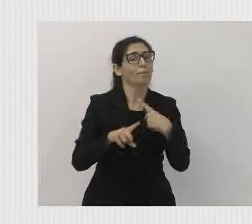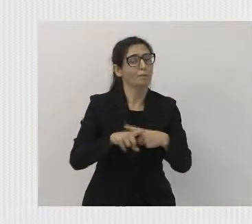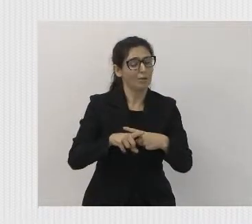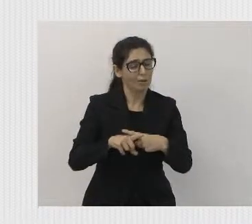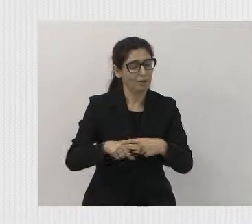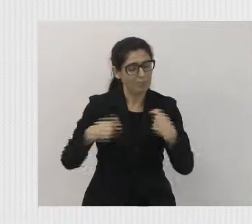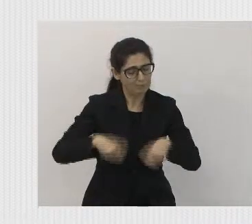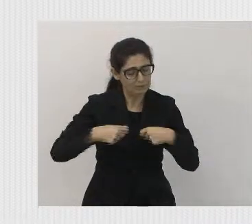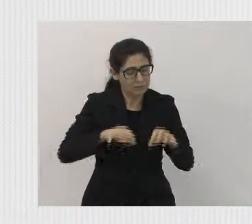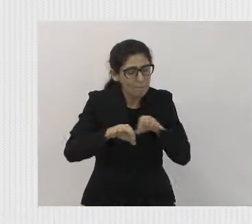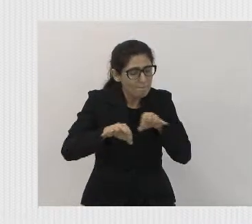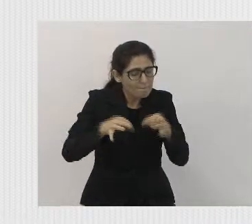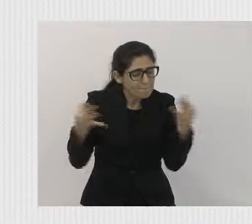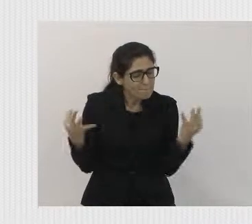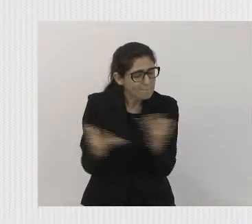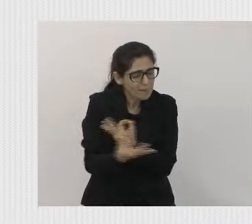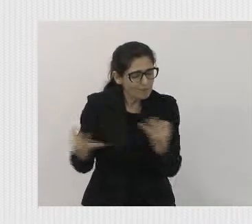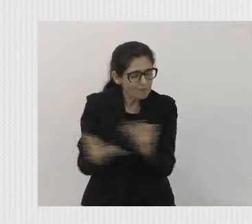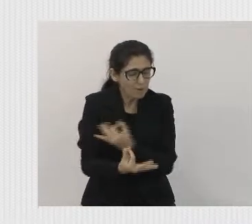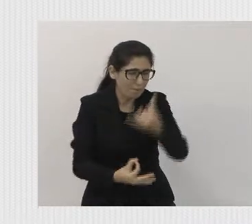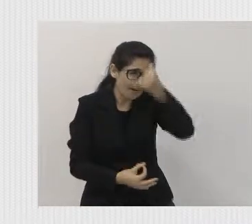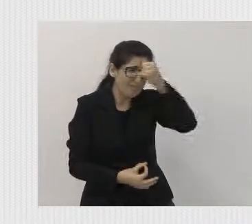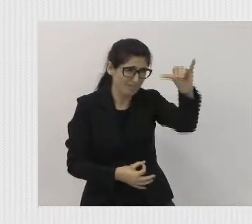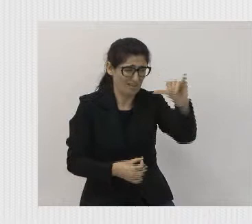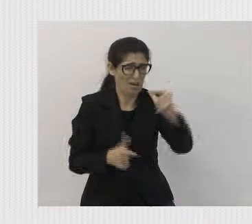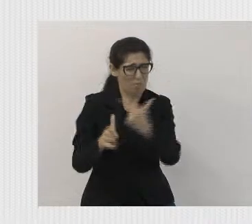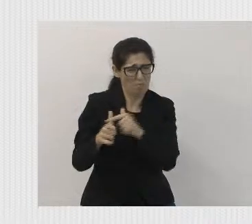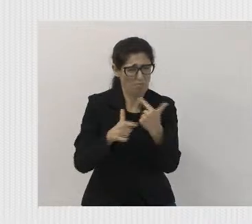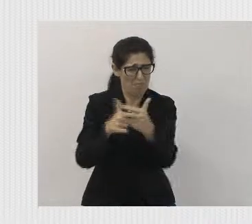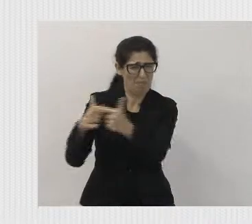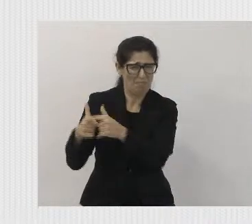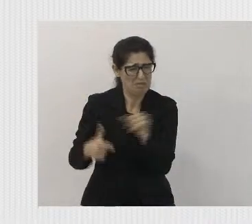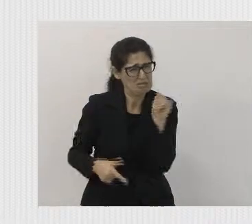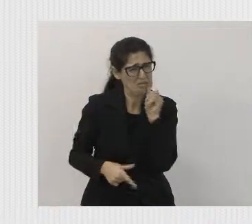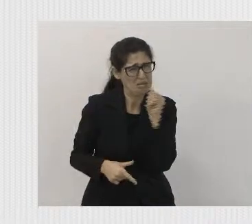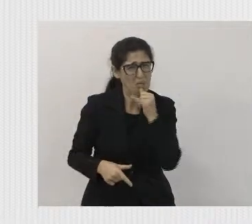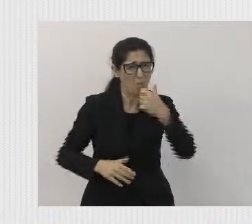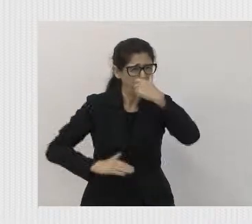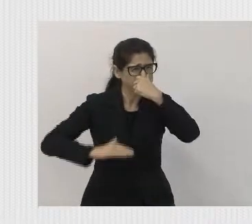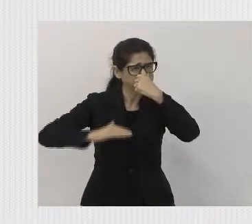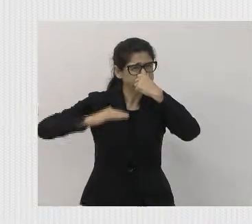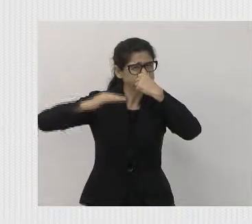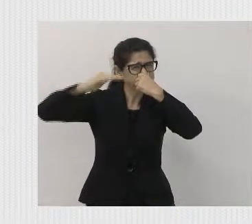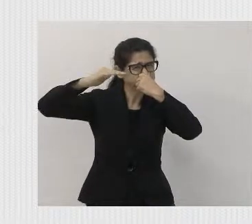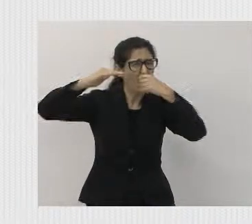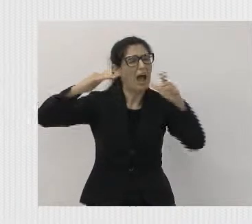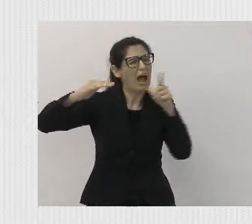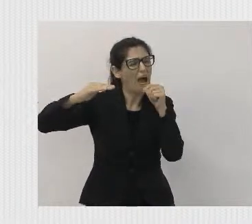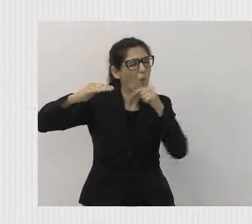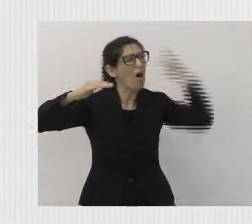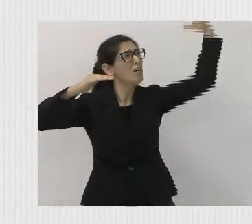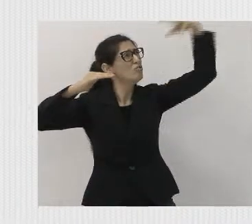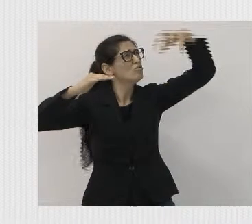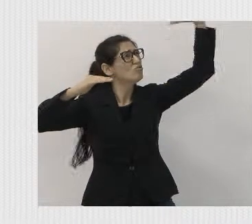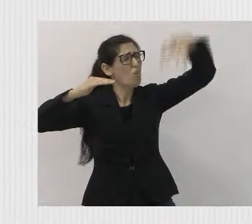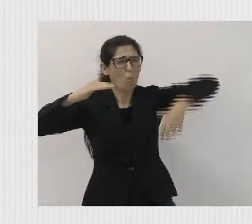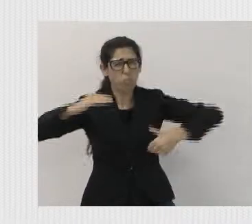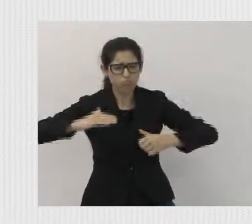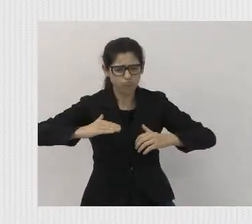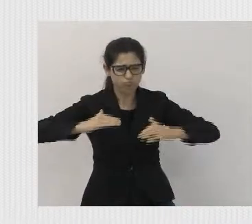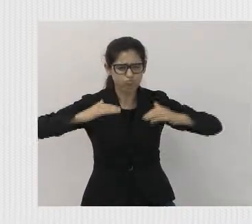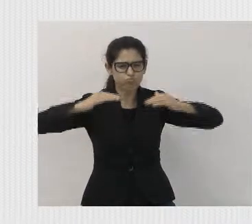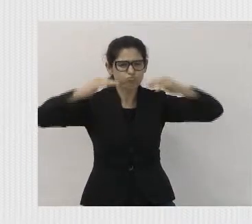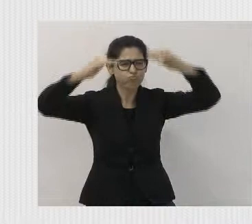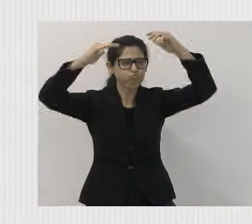outros problemas. Já chegam os transtornos pela inundação, já chegam as perdas materiais. Então, a gente está vendo o trabalho